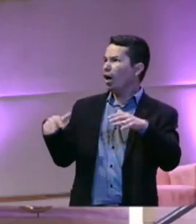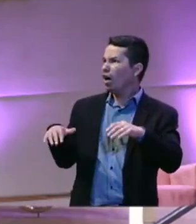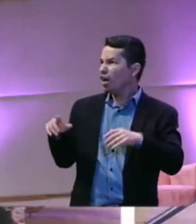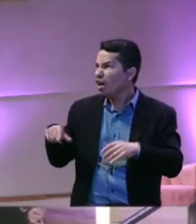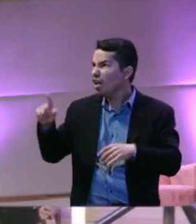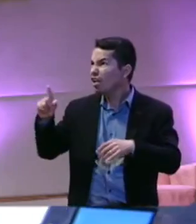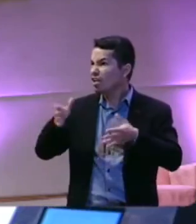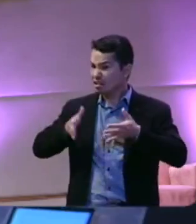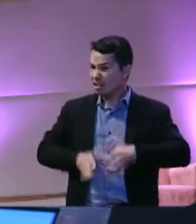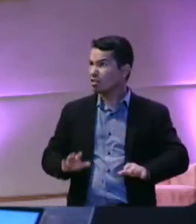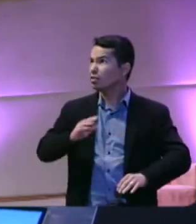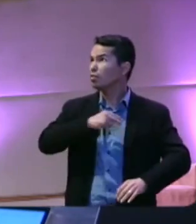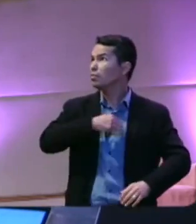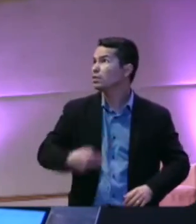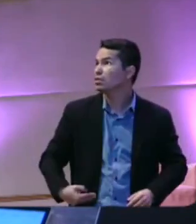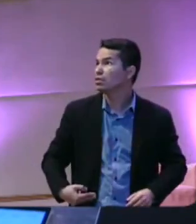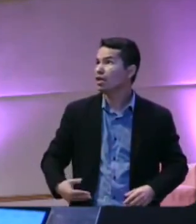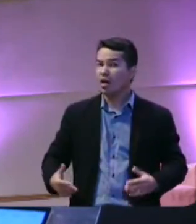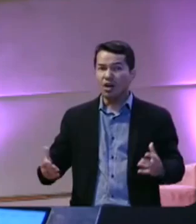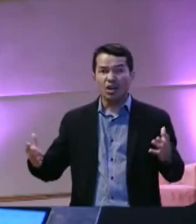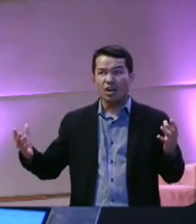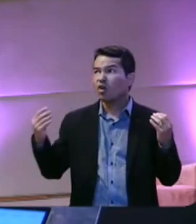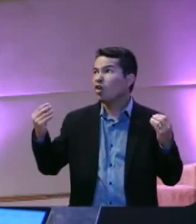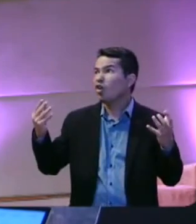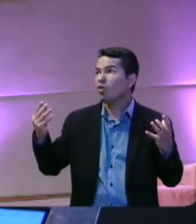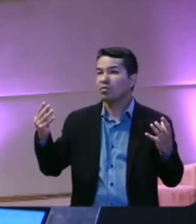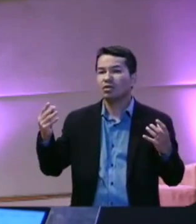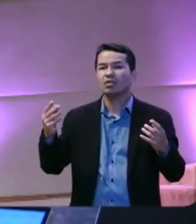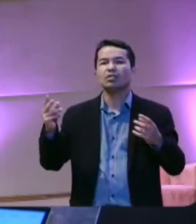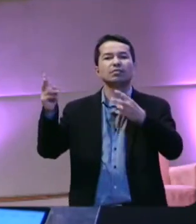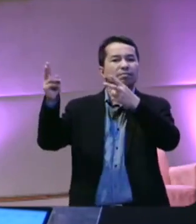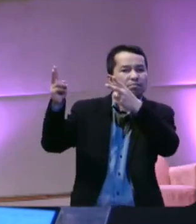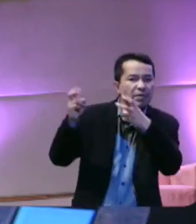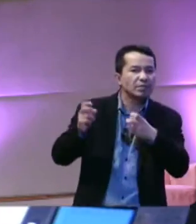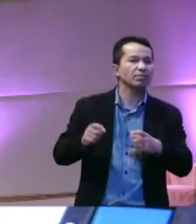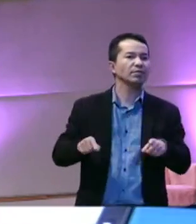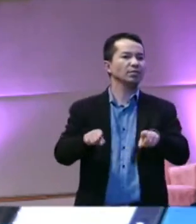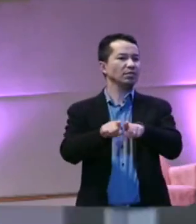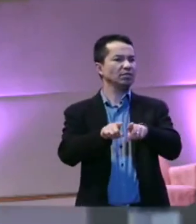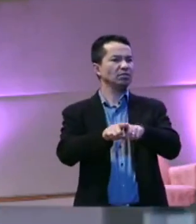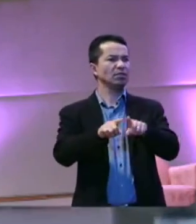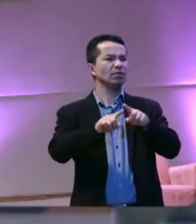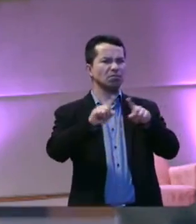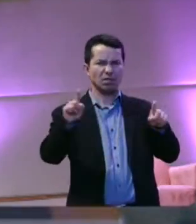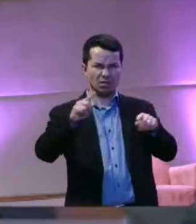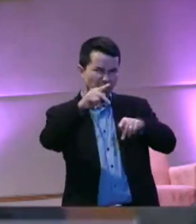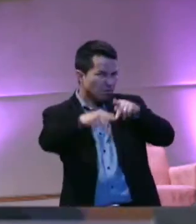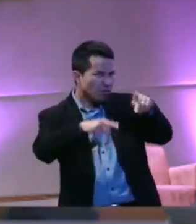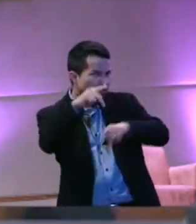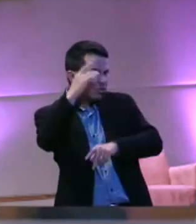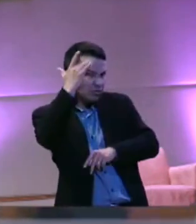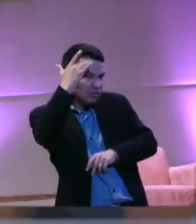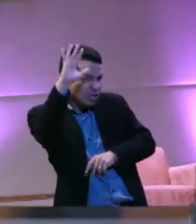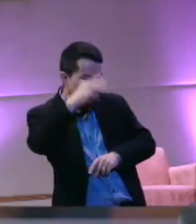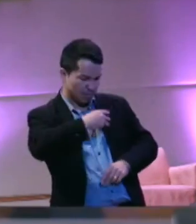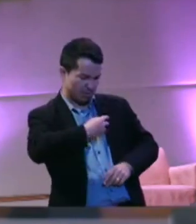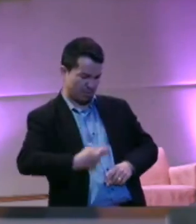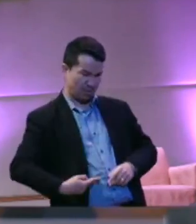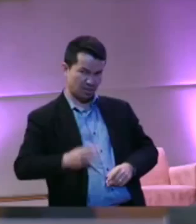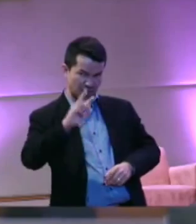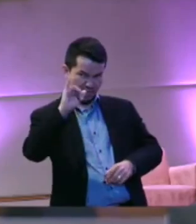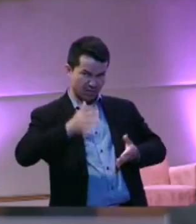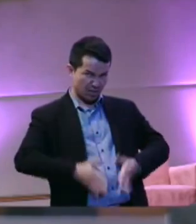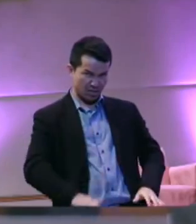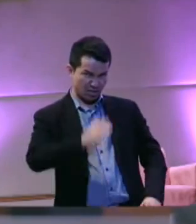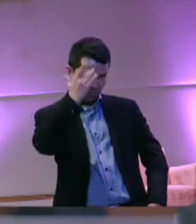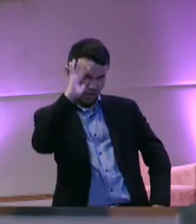da profecia? Quantas pessoas sabiam que a profecia ia se cumprir? Mas deixaram passar o tempo